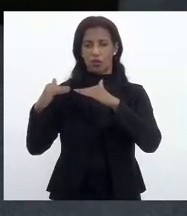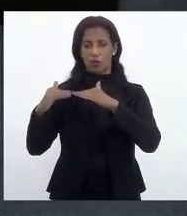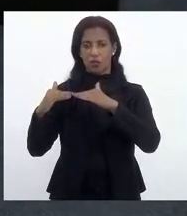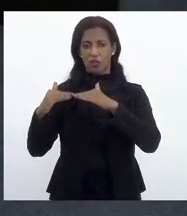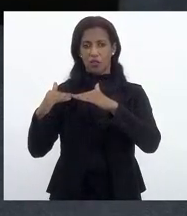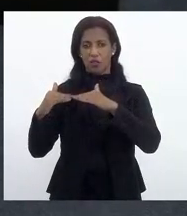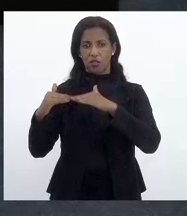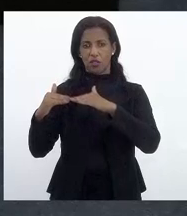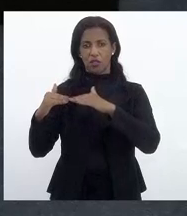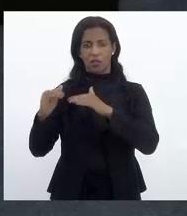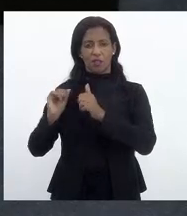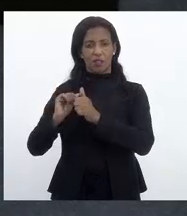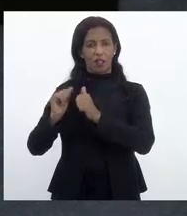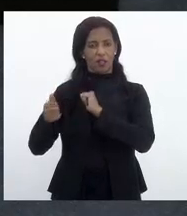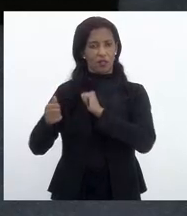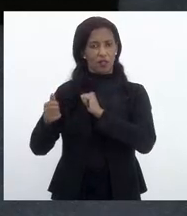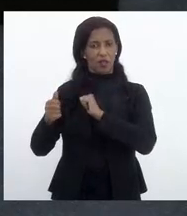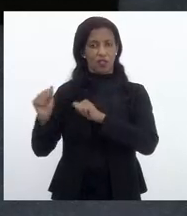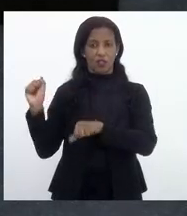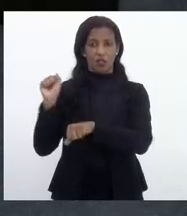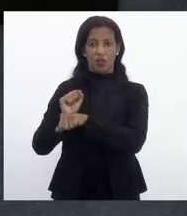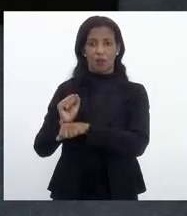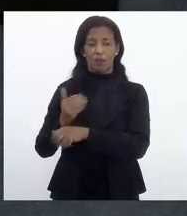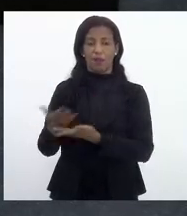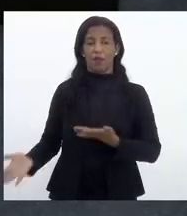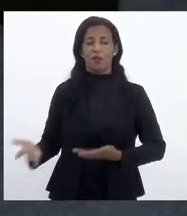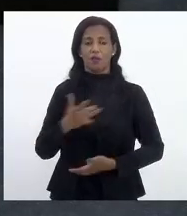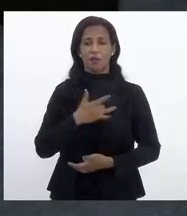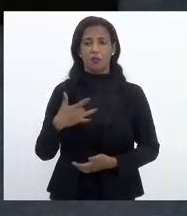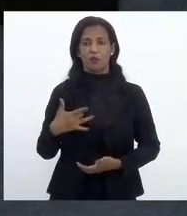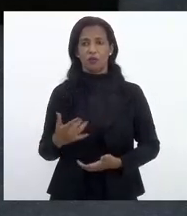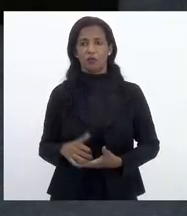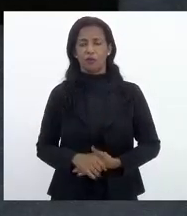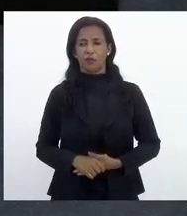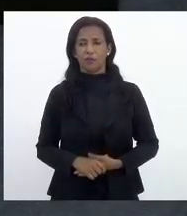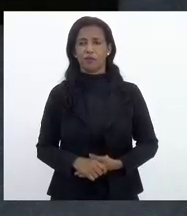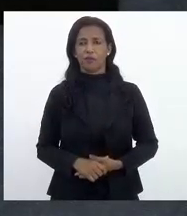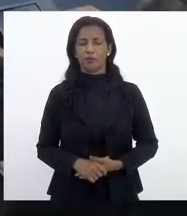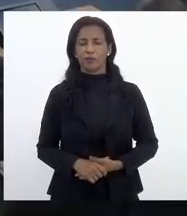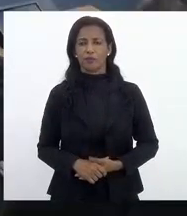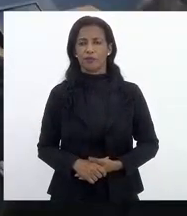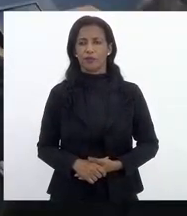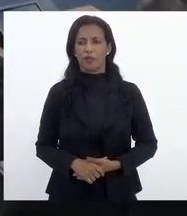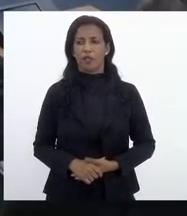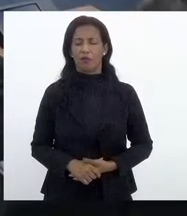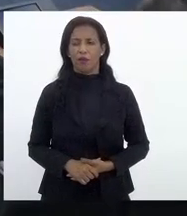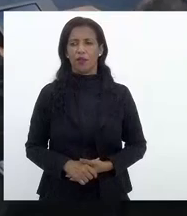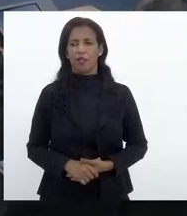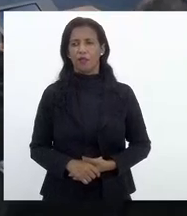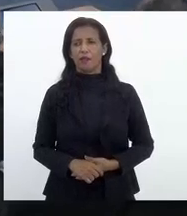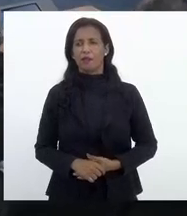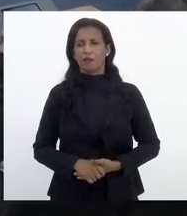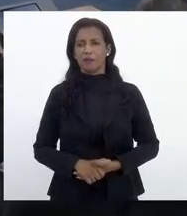daquela atividade ela não tem mais condições ela já perdeu a saúde O Último. A